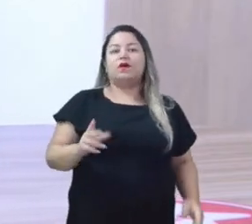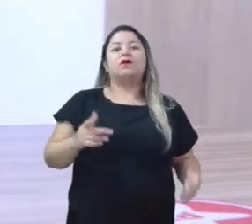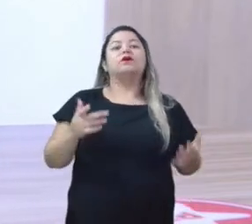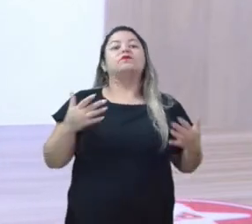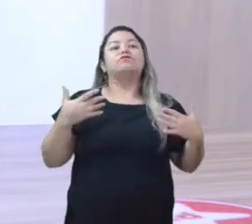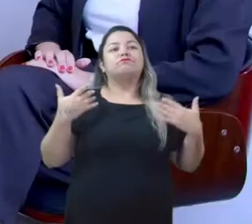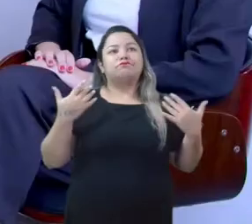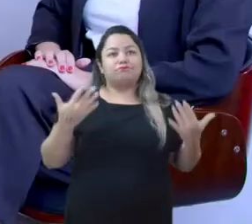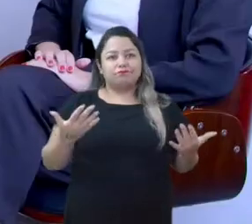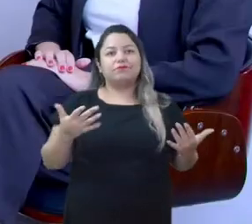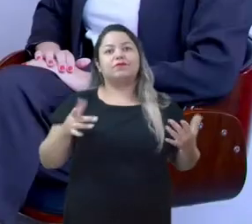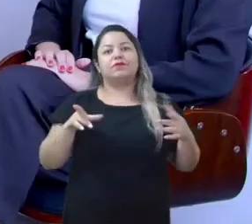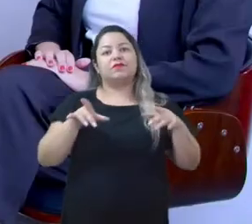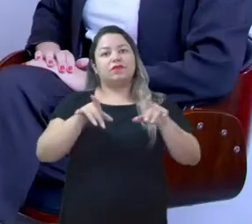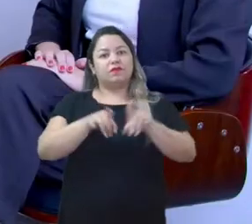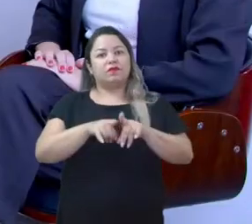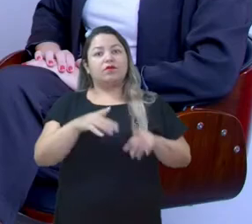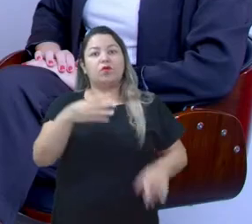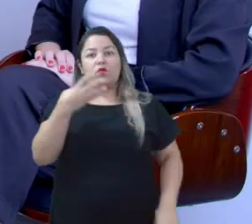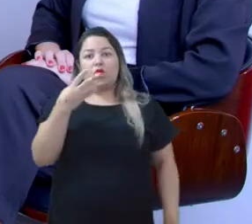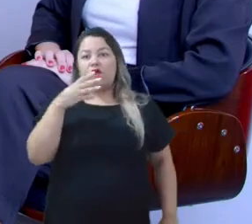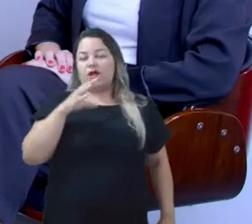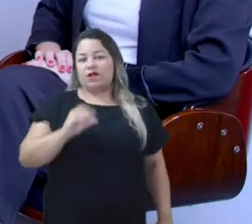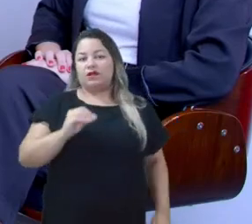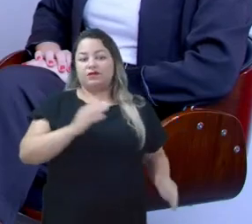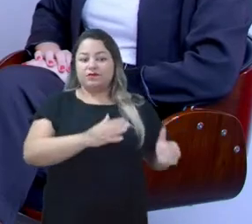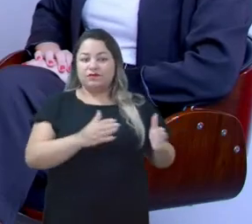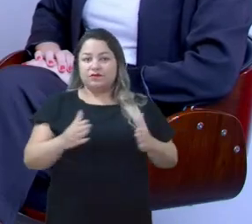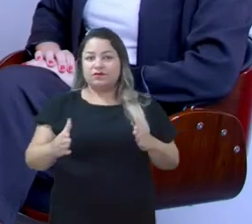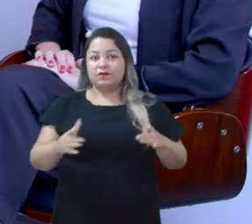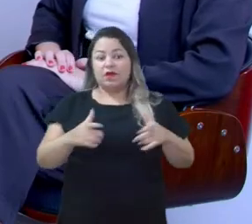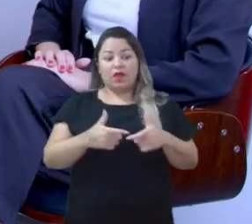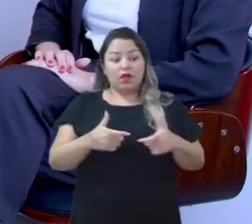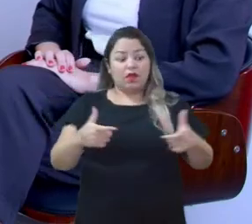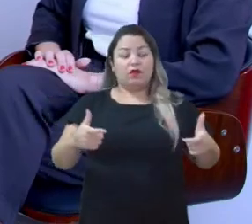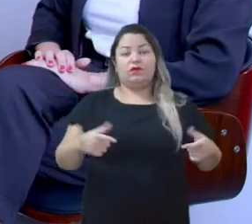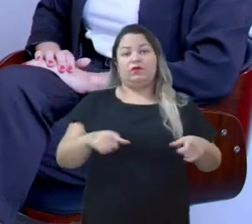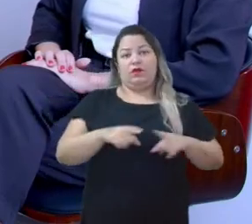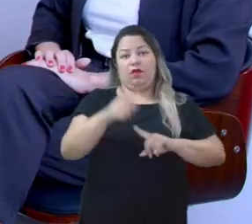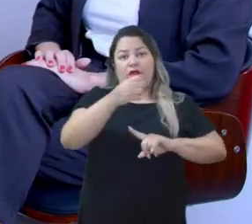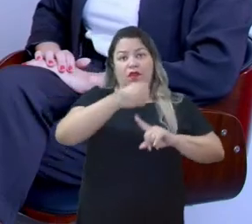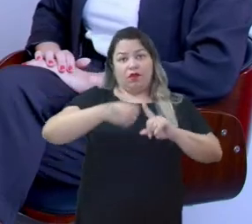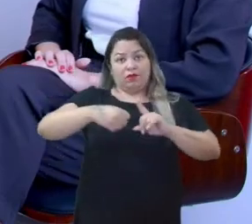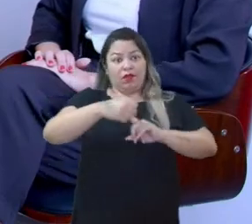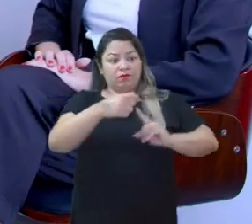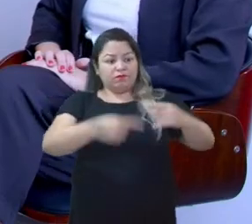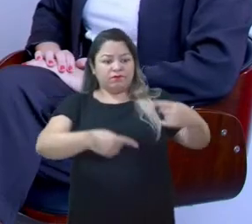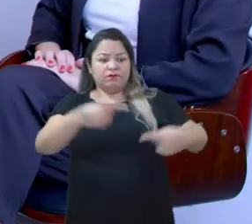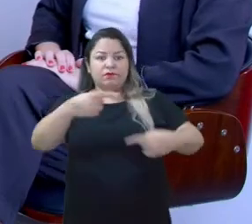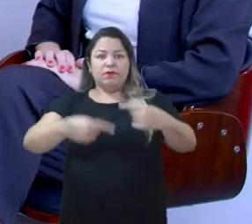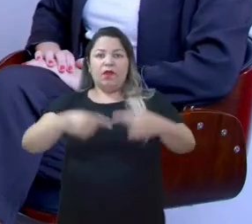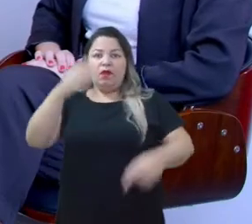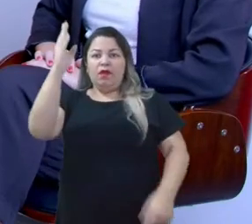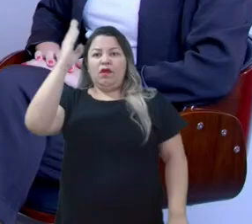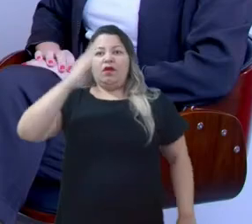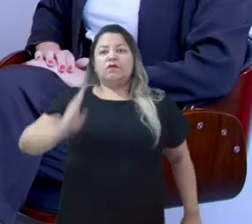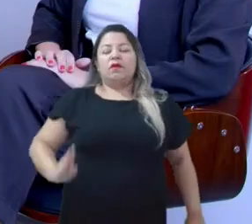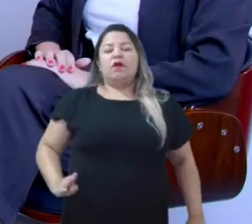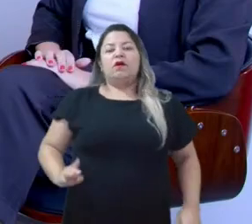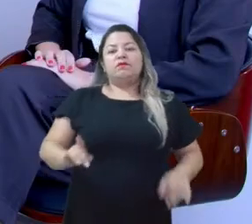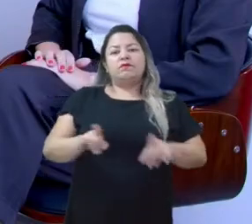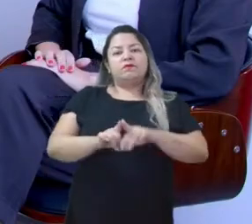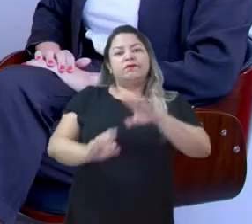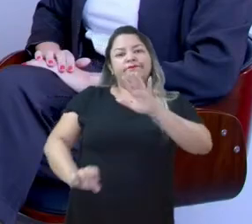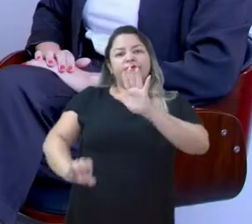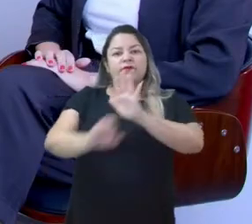sim, tem 40 sessões de amplo debate com a sociedade brasileira. Aí a emenda